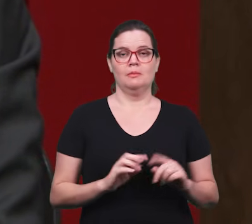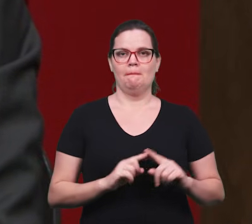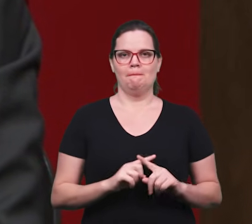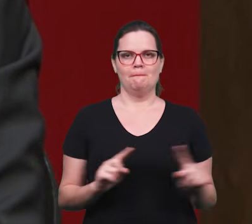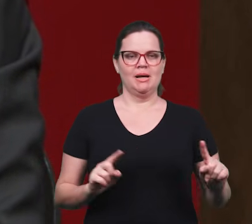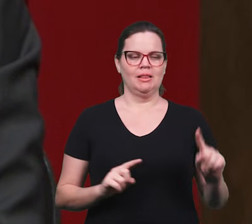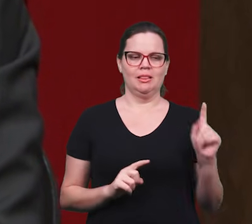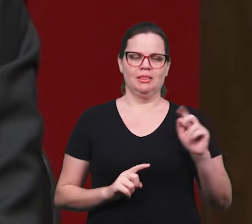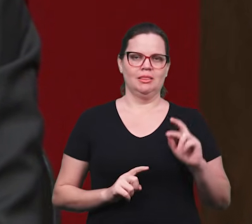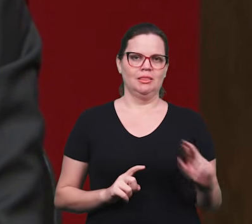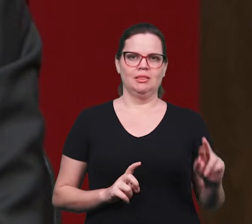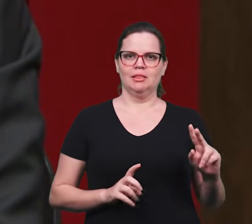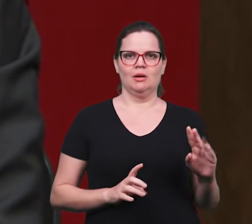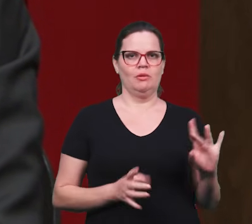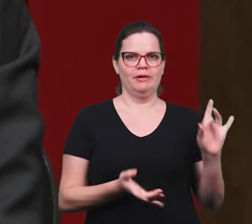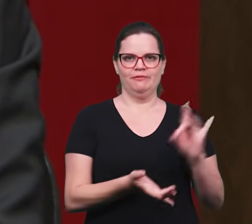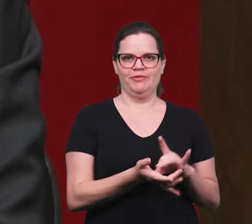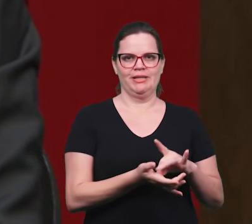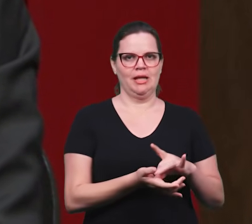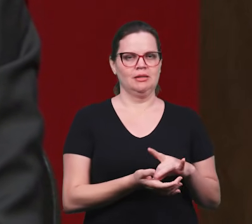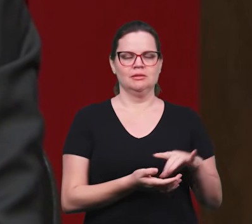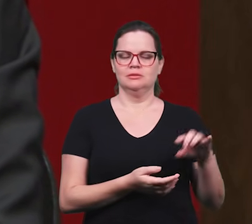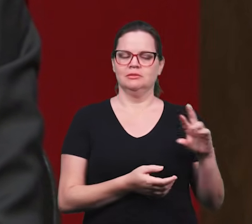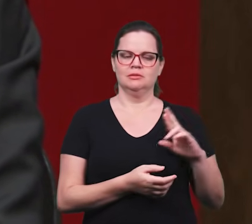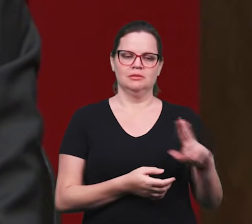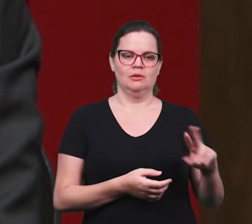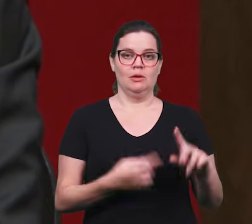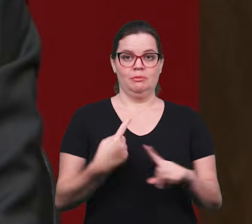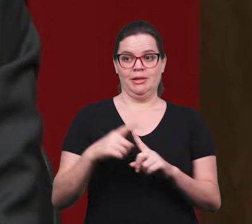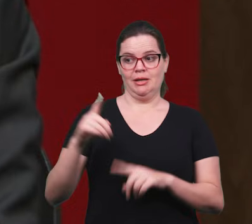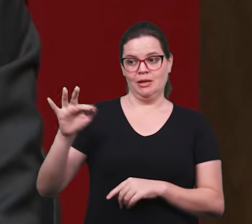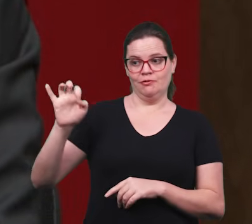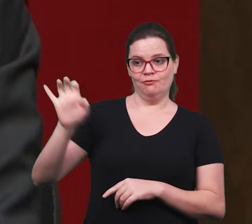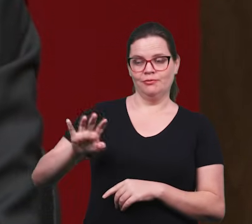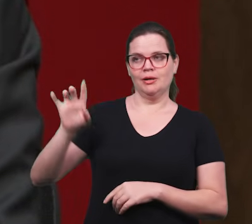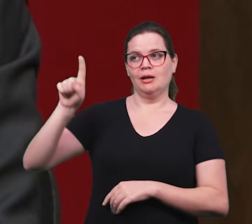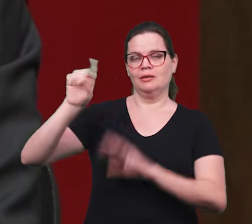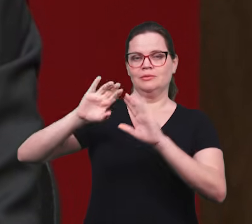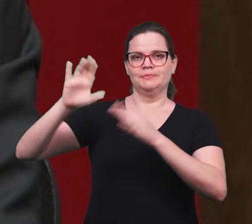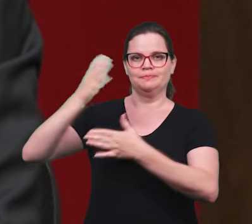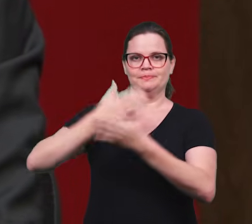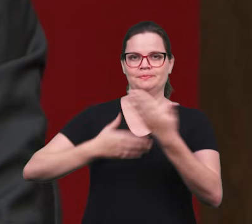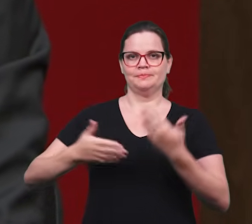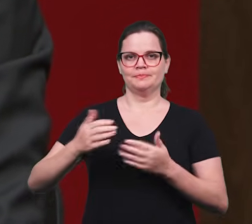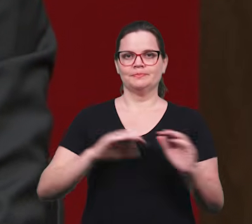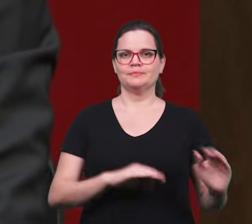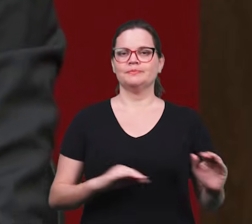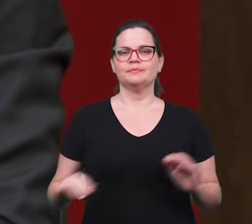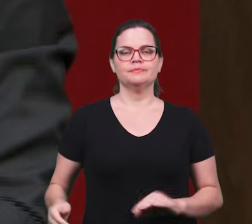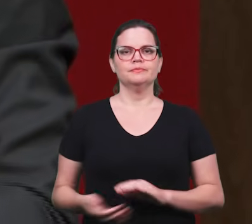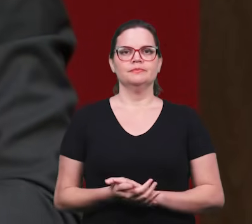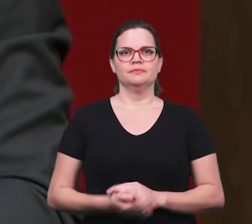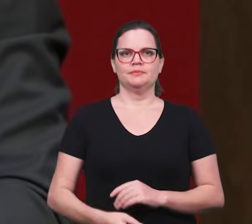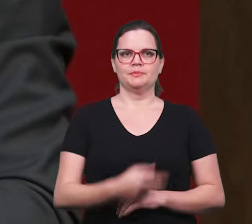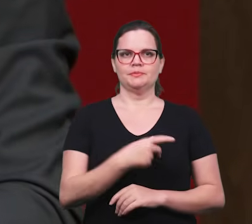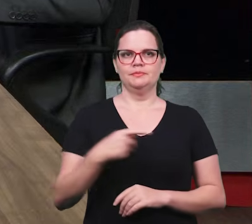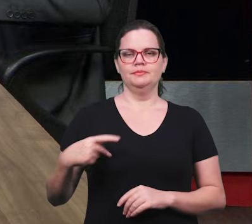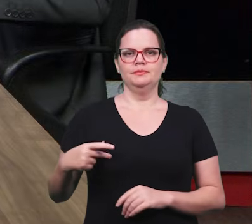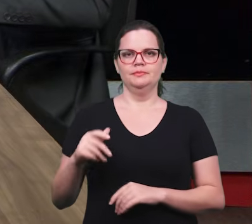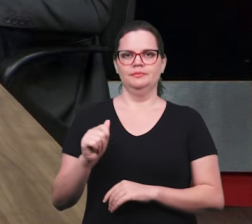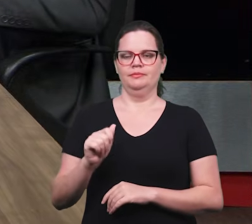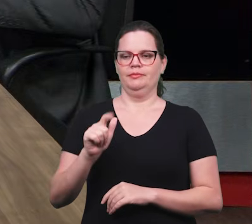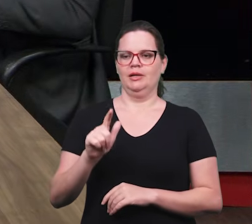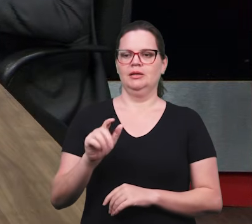temos estudado, a fé genuína, a fé verdadeira que provém do Senhor. Mais uma vez está aqui conosco o pastor